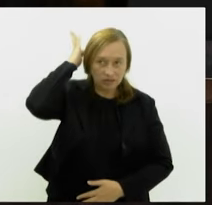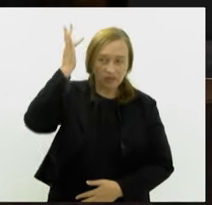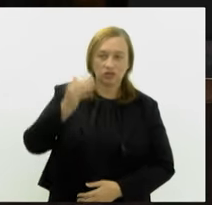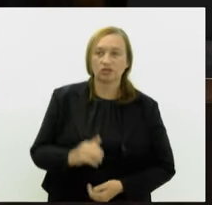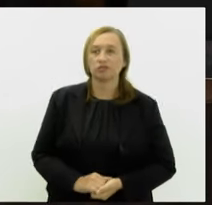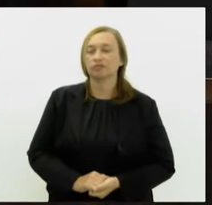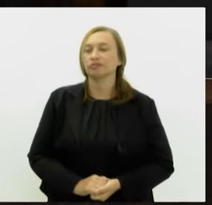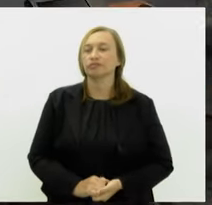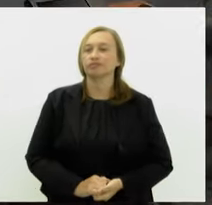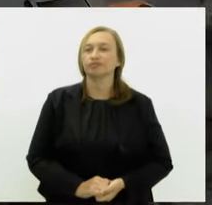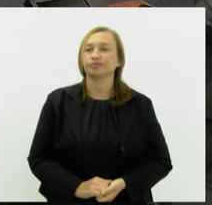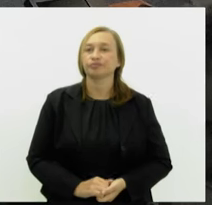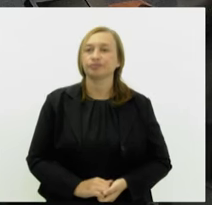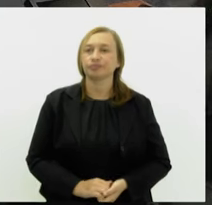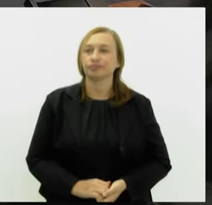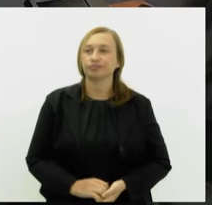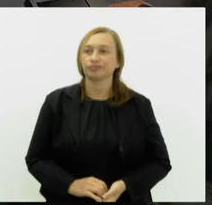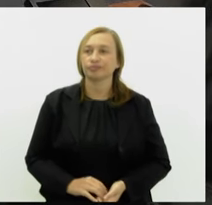Pacheco.